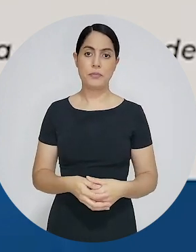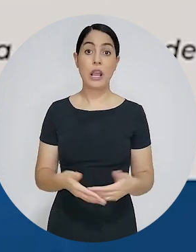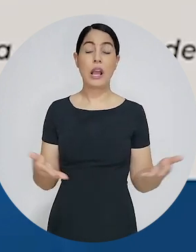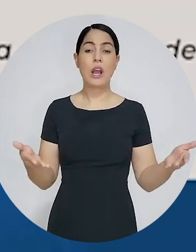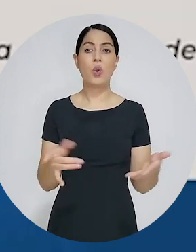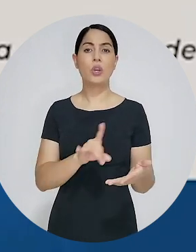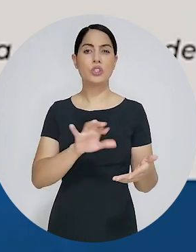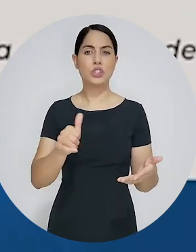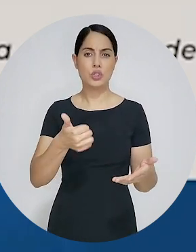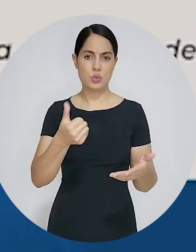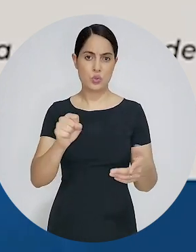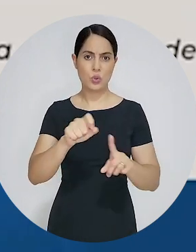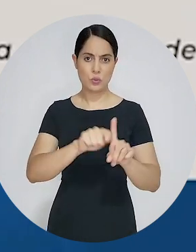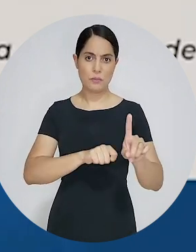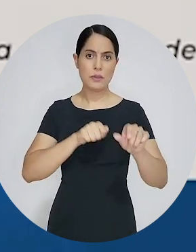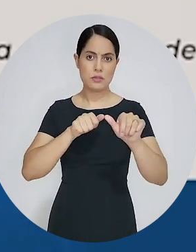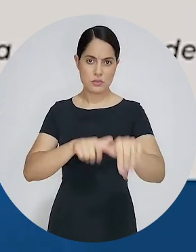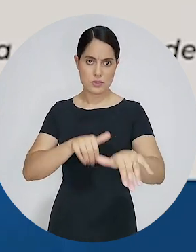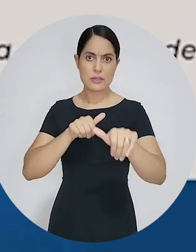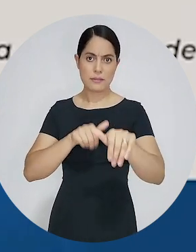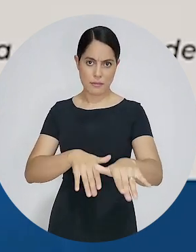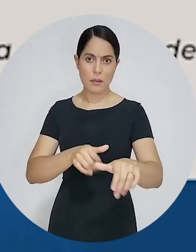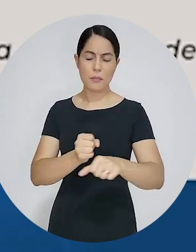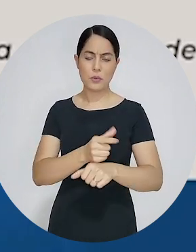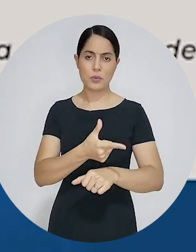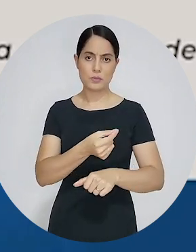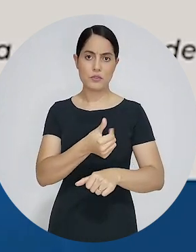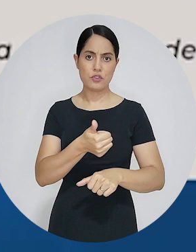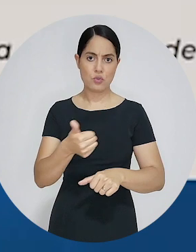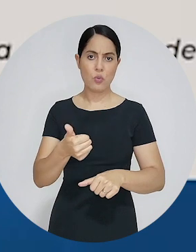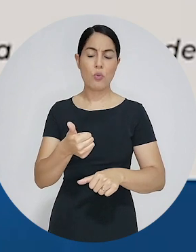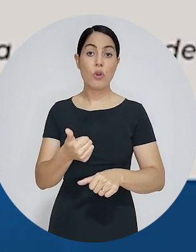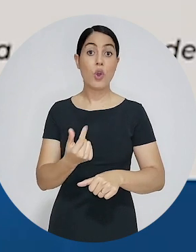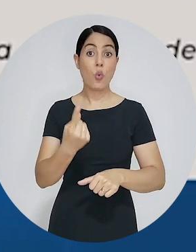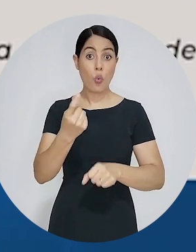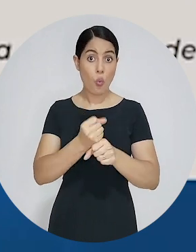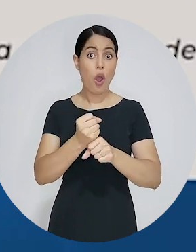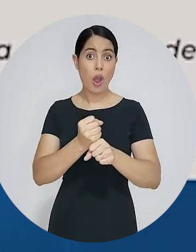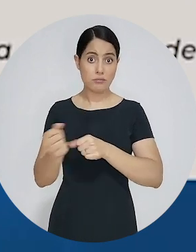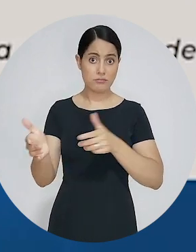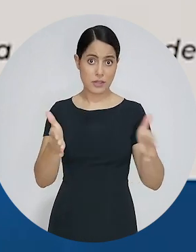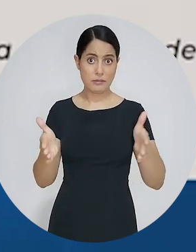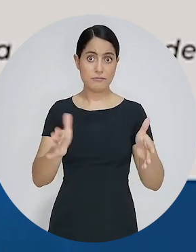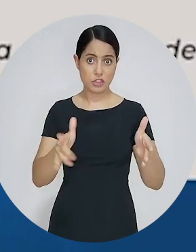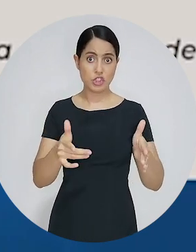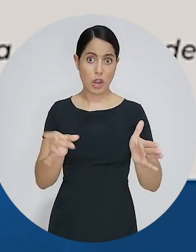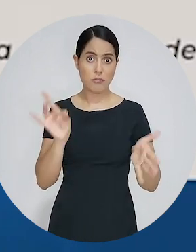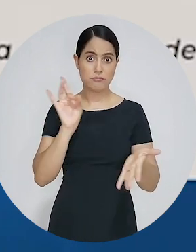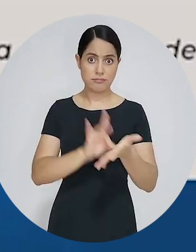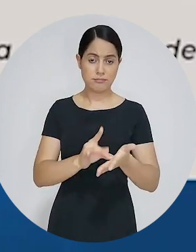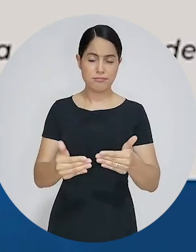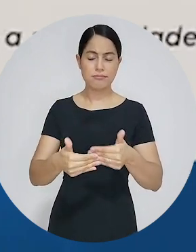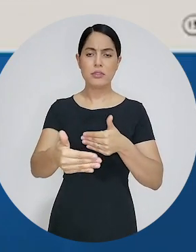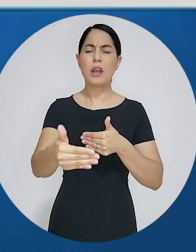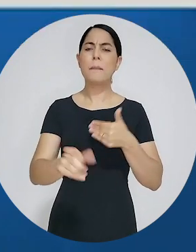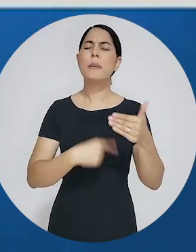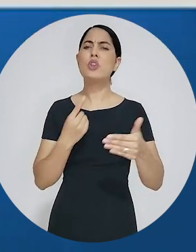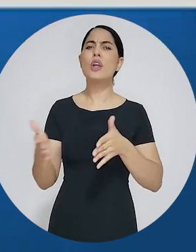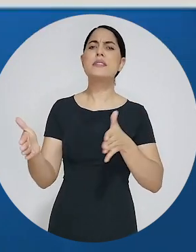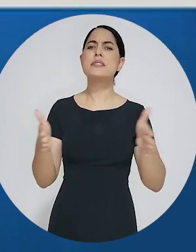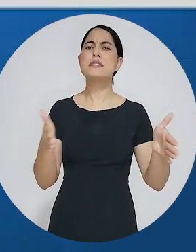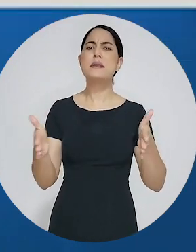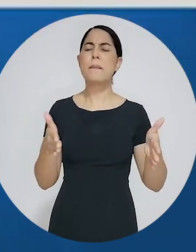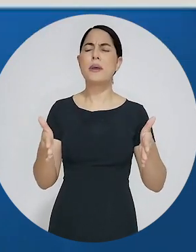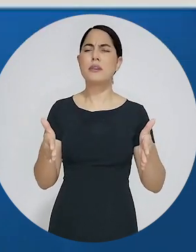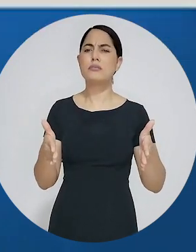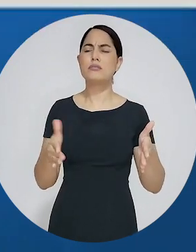vigente, completados agora no último dia 18 de setembro de 2021. Então, o que a gente percebe é que após